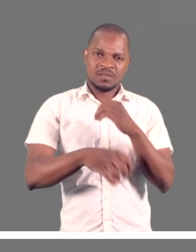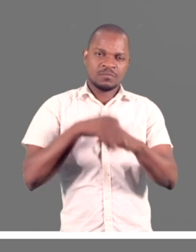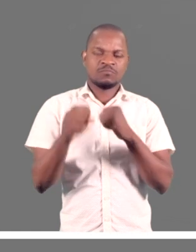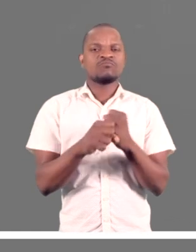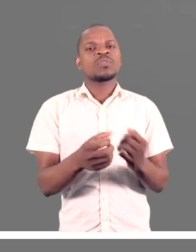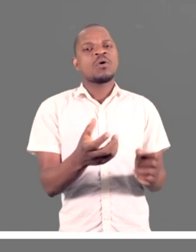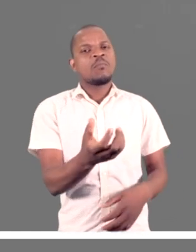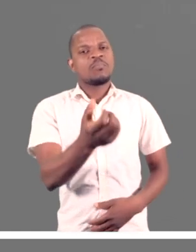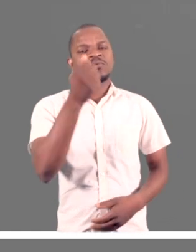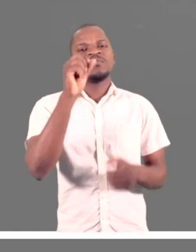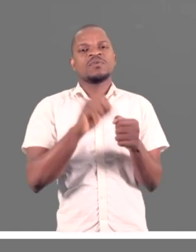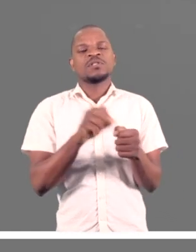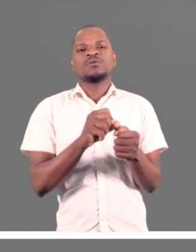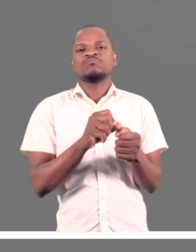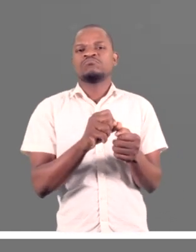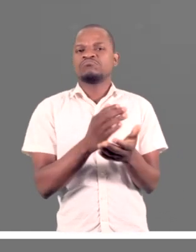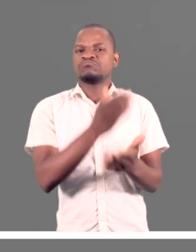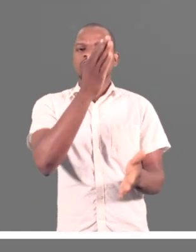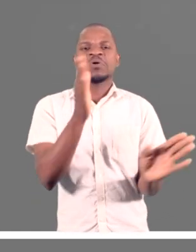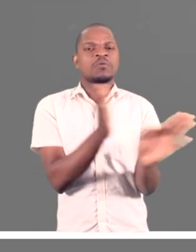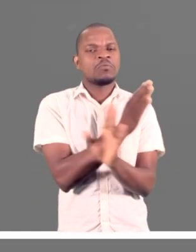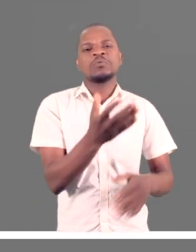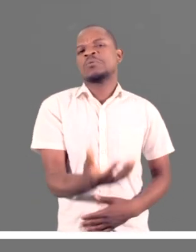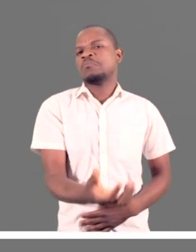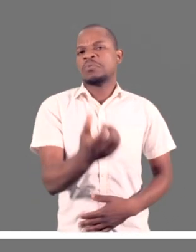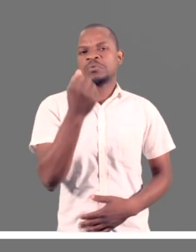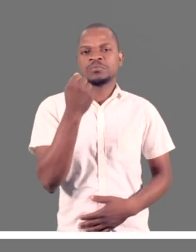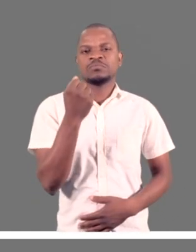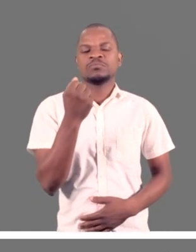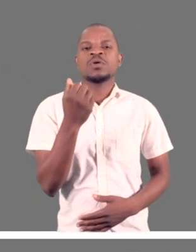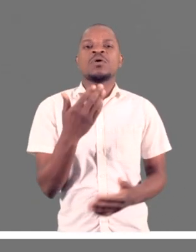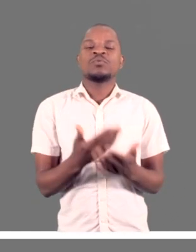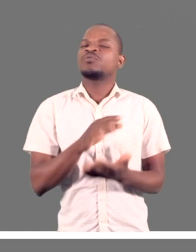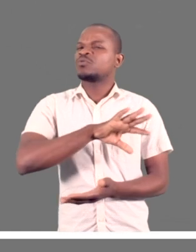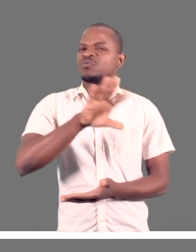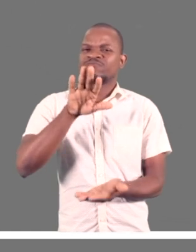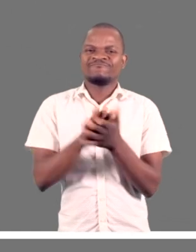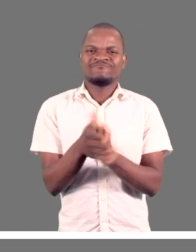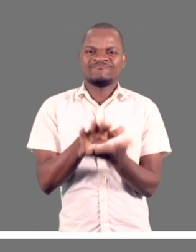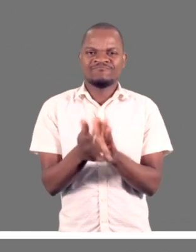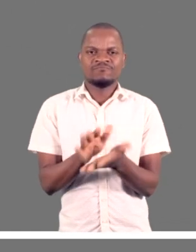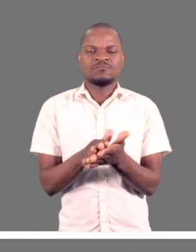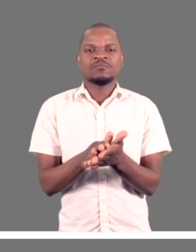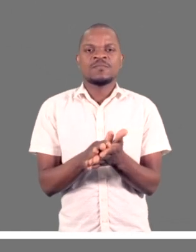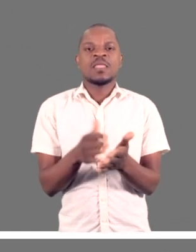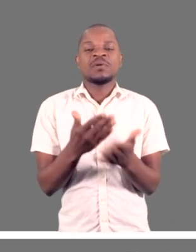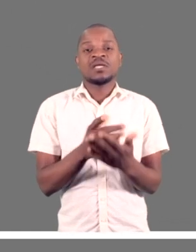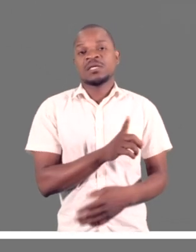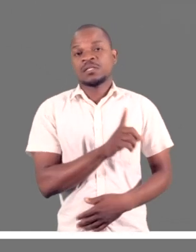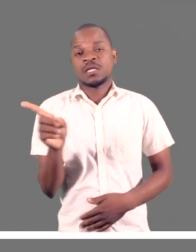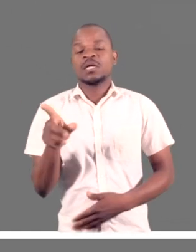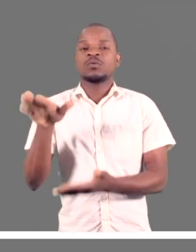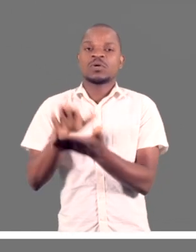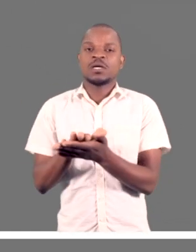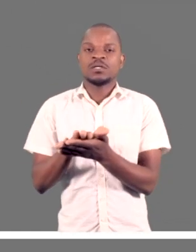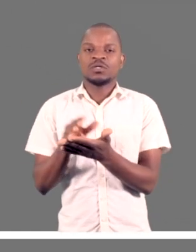exame lá fora e quando ele está aqui a educação vai favorecer exame então enviaram tudo para a escola